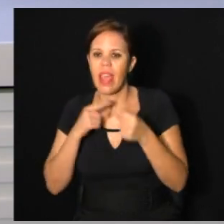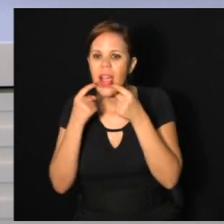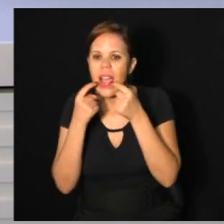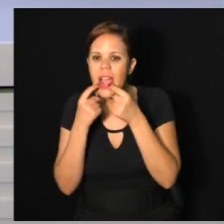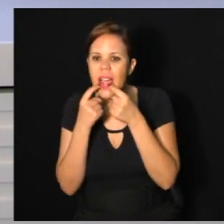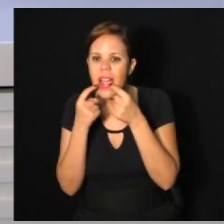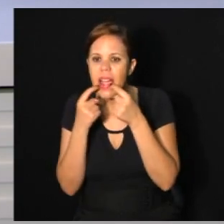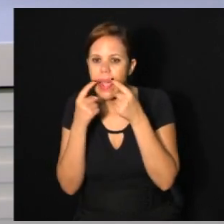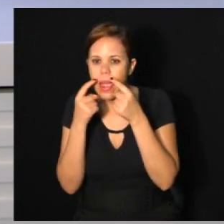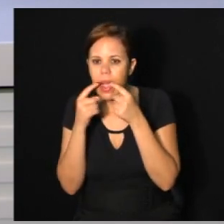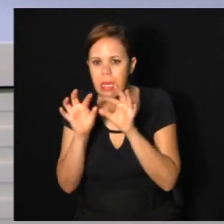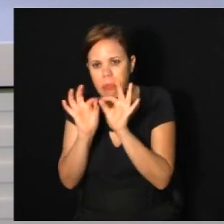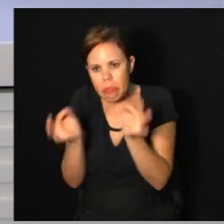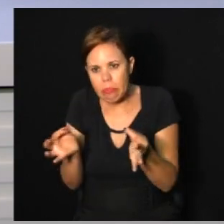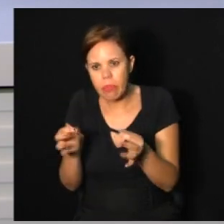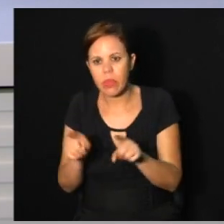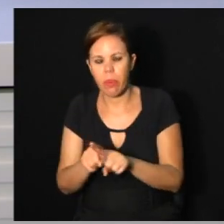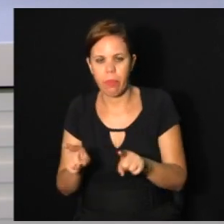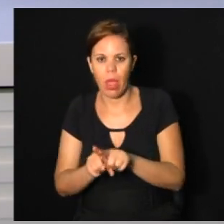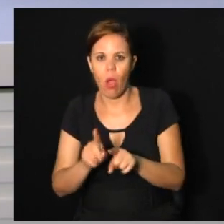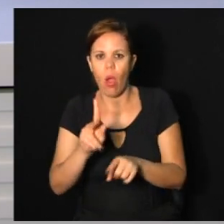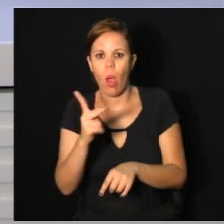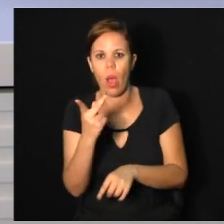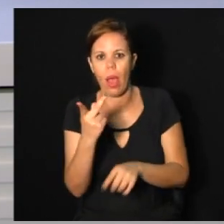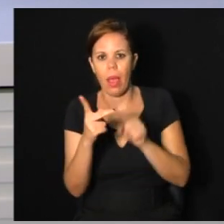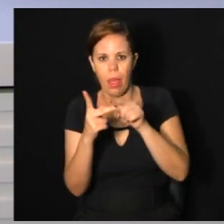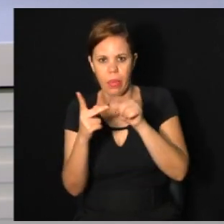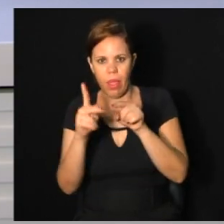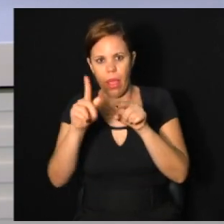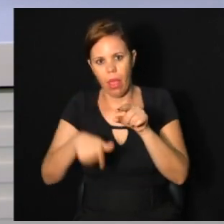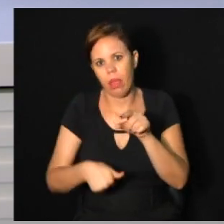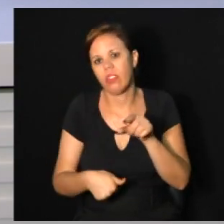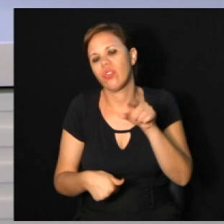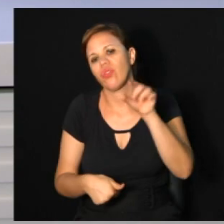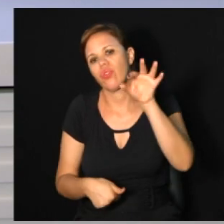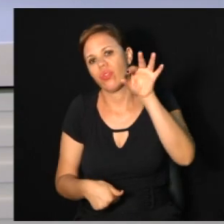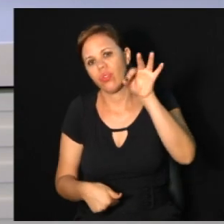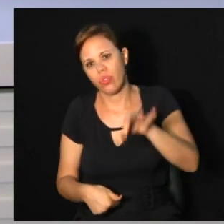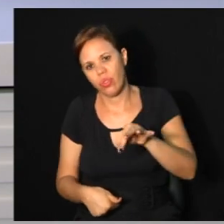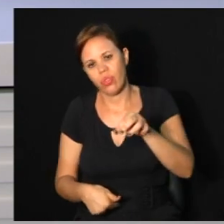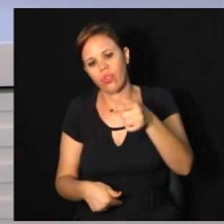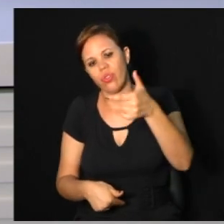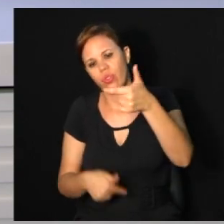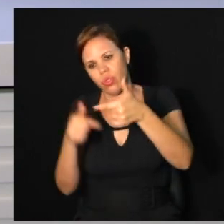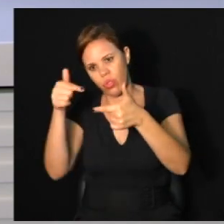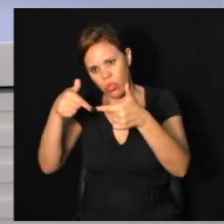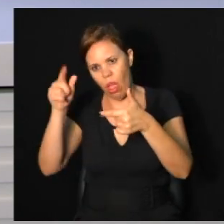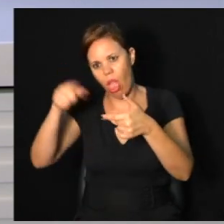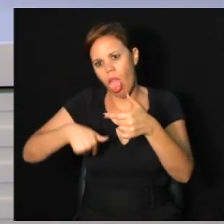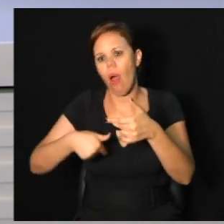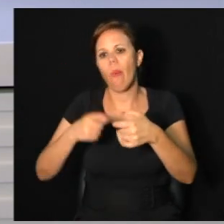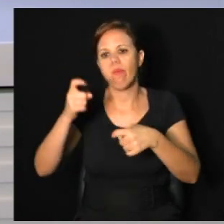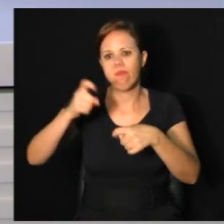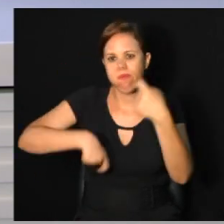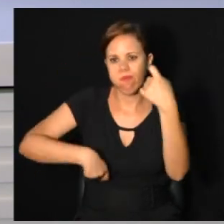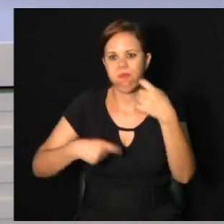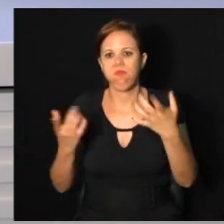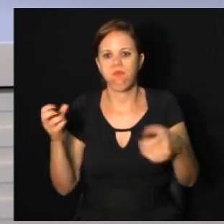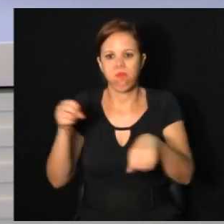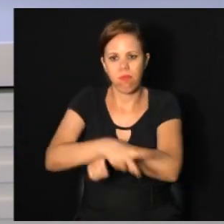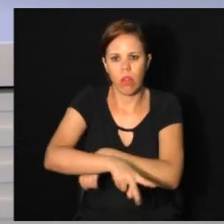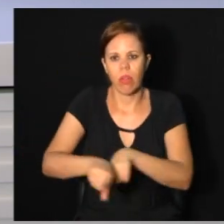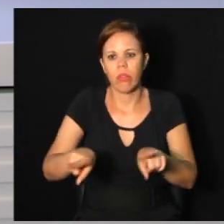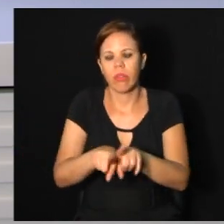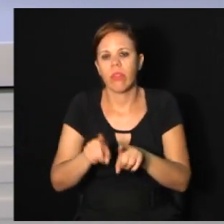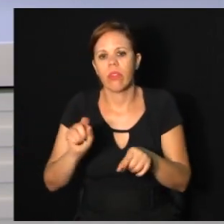que é um herpes simples. Existe o herpes genital, que dá na região genital, que é uma doença sexualmente transmissível. E